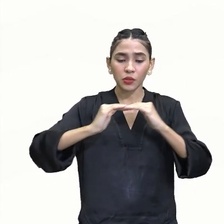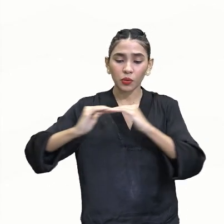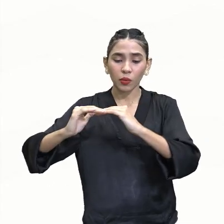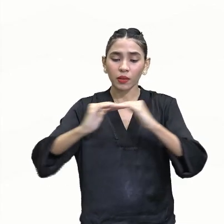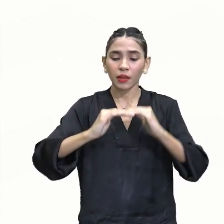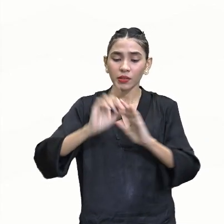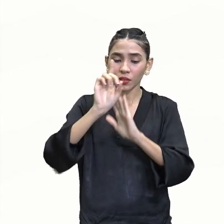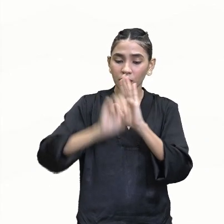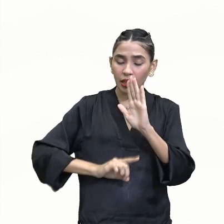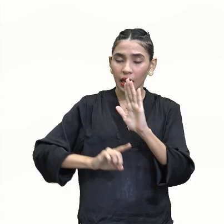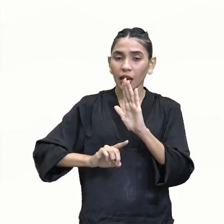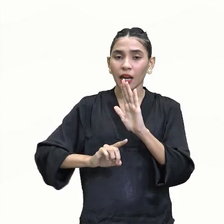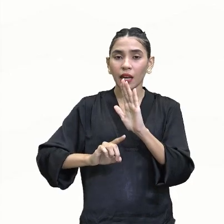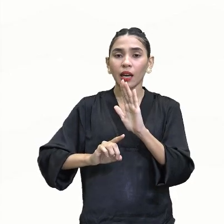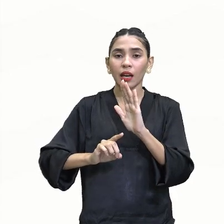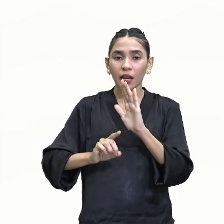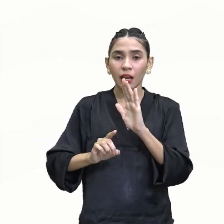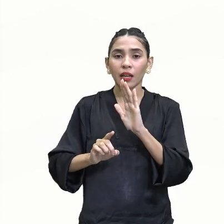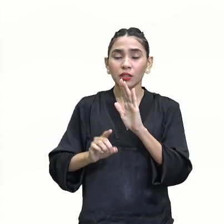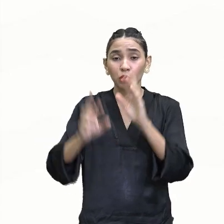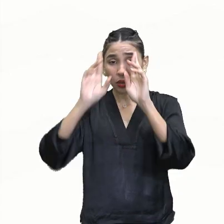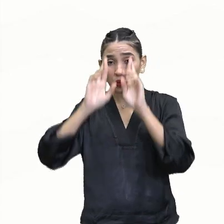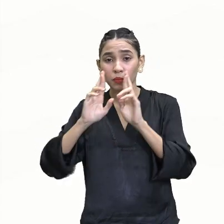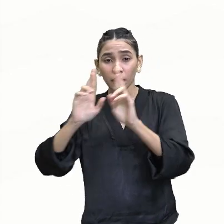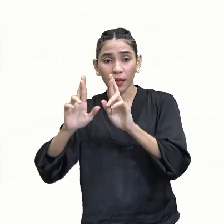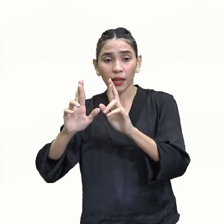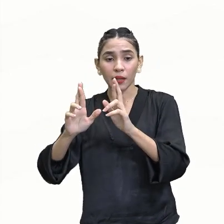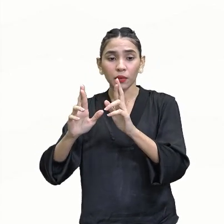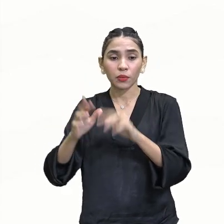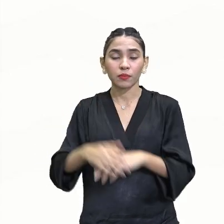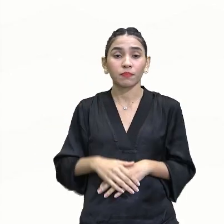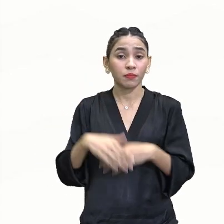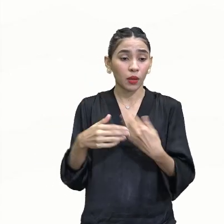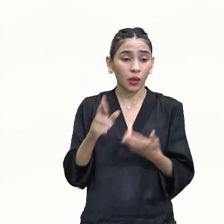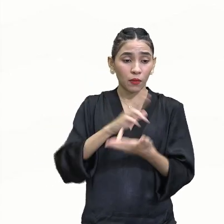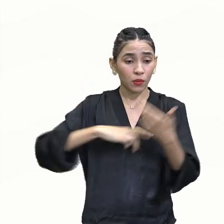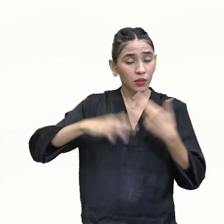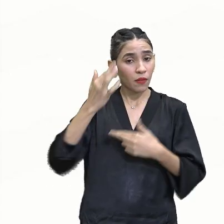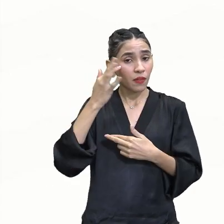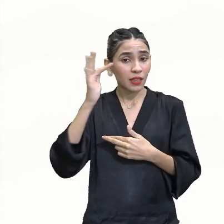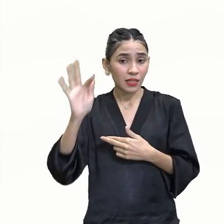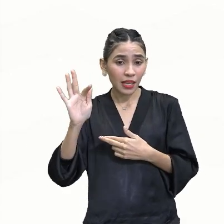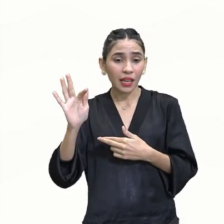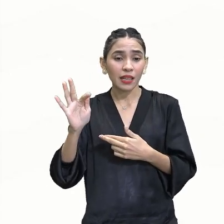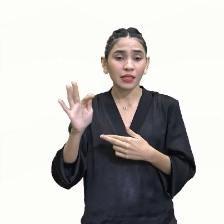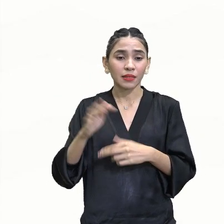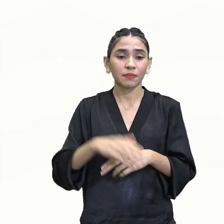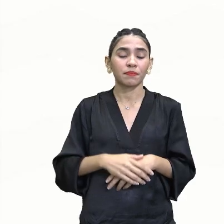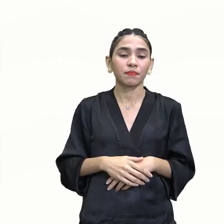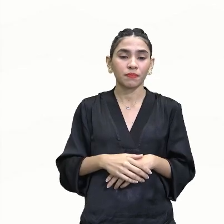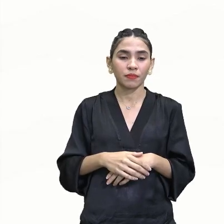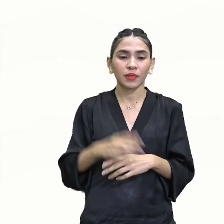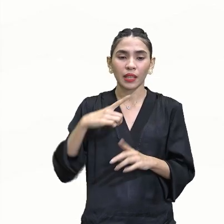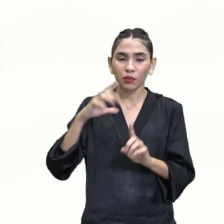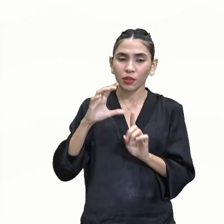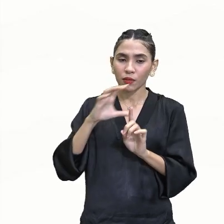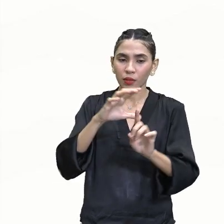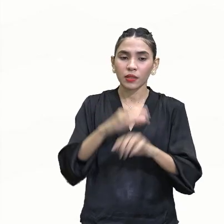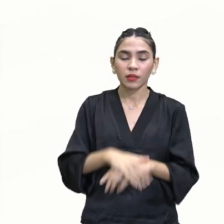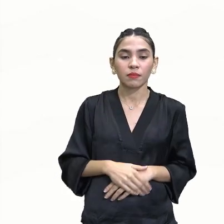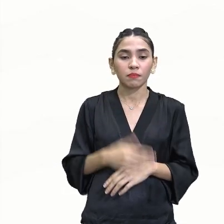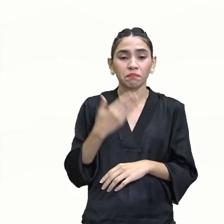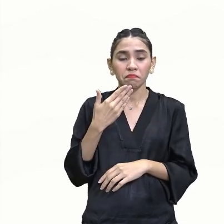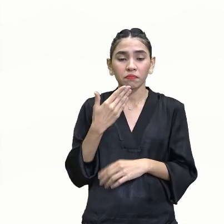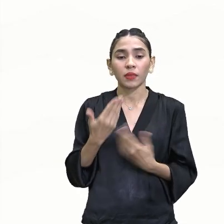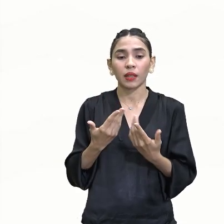de direitos, da fraternidade entre as pessoas, né? Olha aí a Revolução Francesa voltando aí do nada, né? Nessa busca da